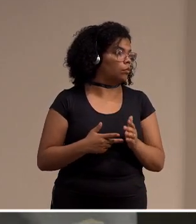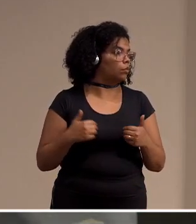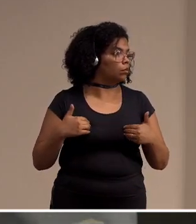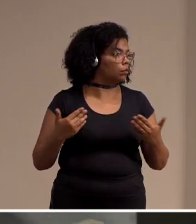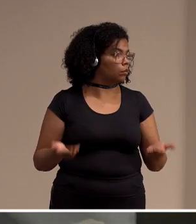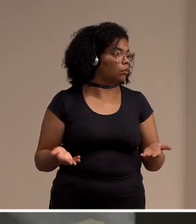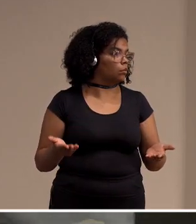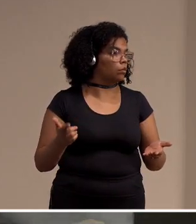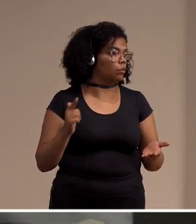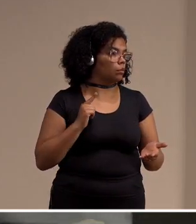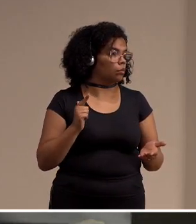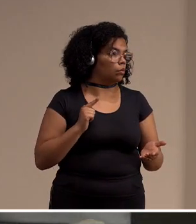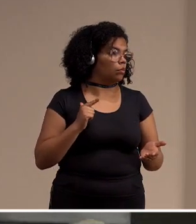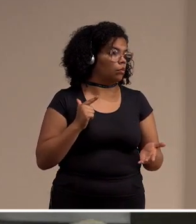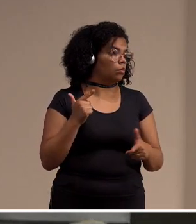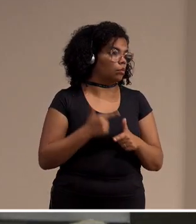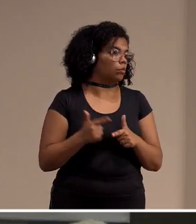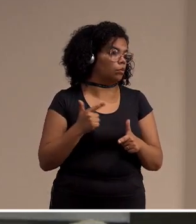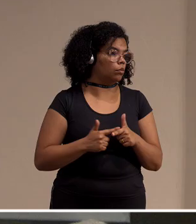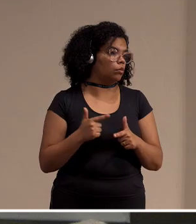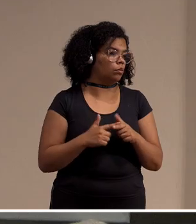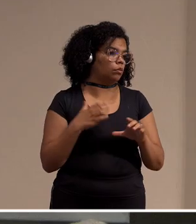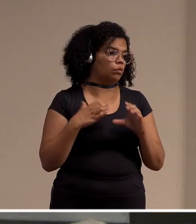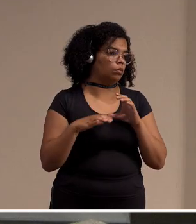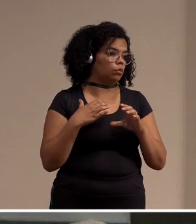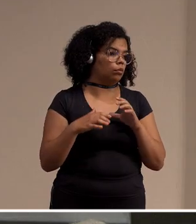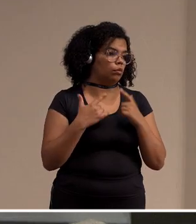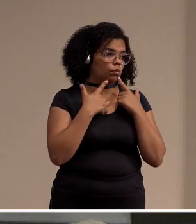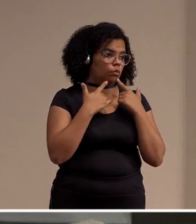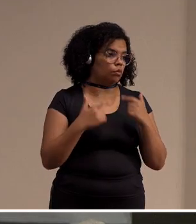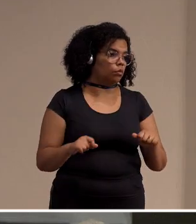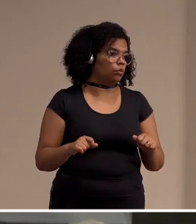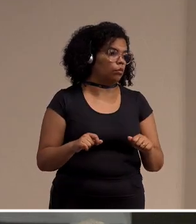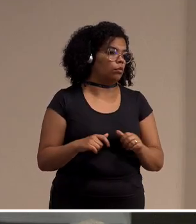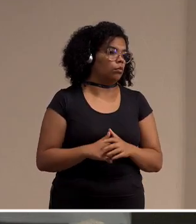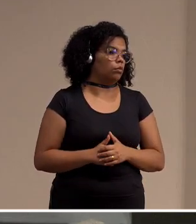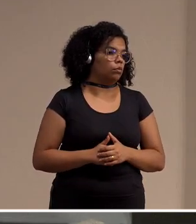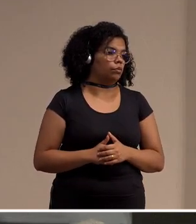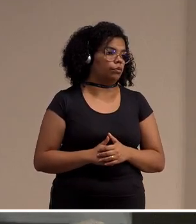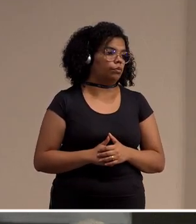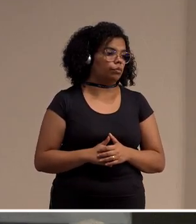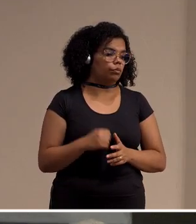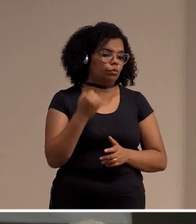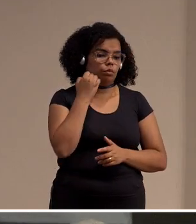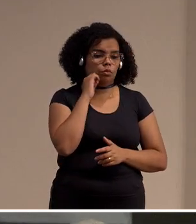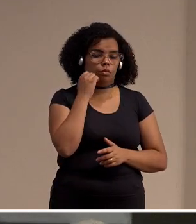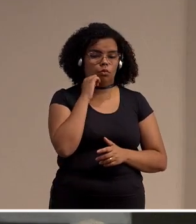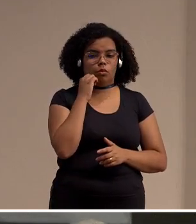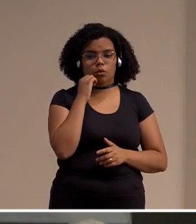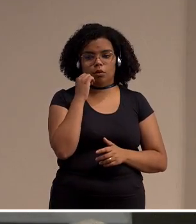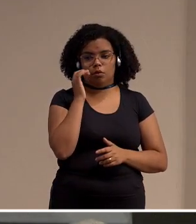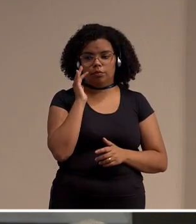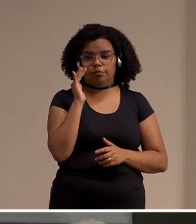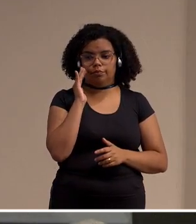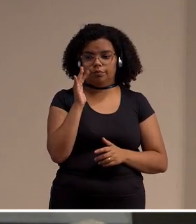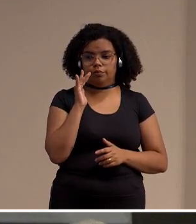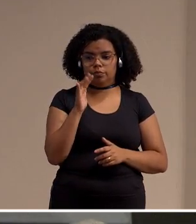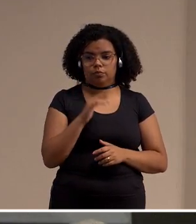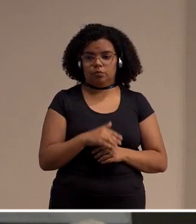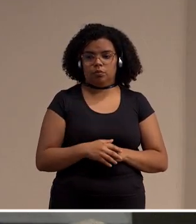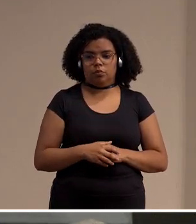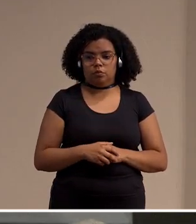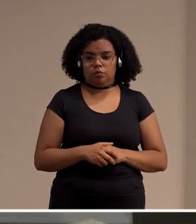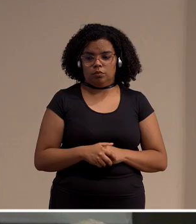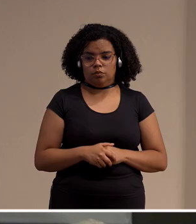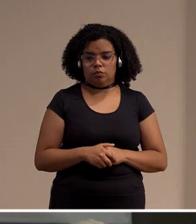então, existe um problema de comunicação e de linguagem, né? E a ficção, eu acho, científica ou não, mas principalmente a